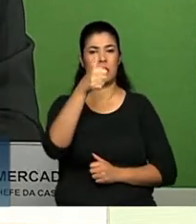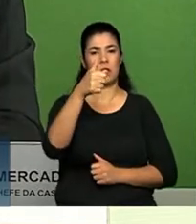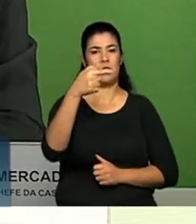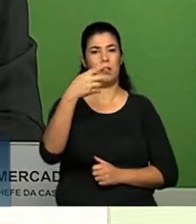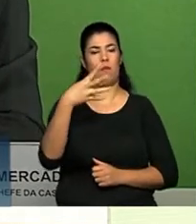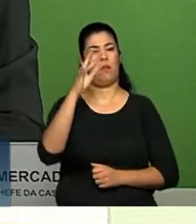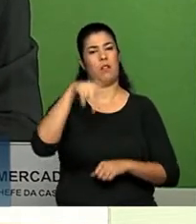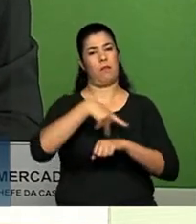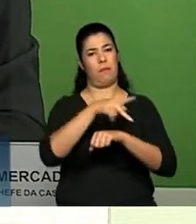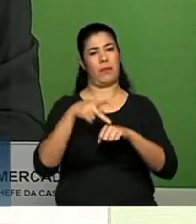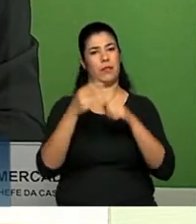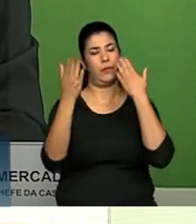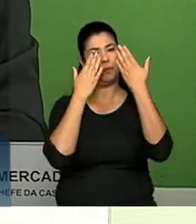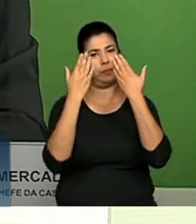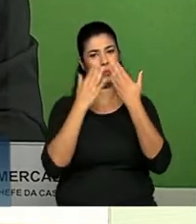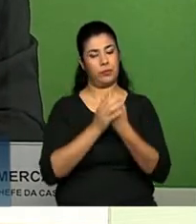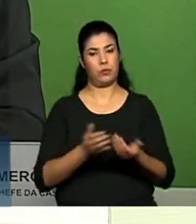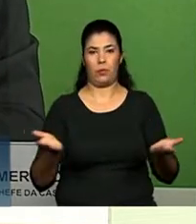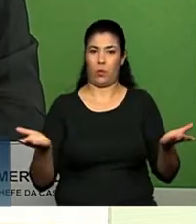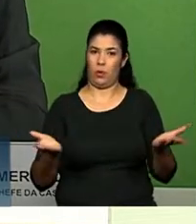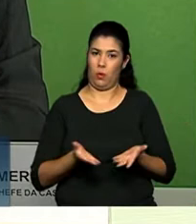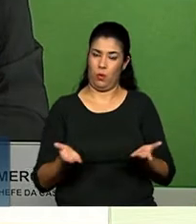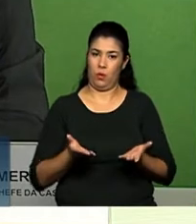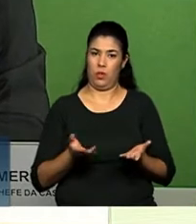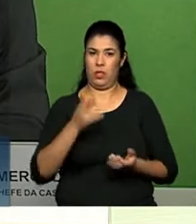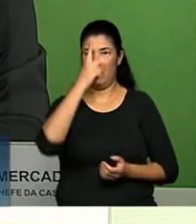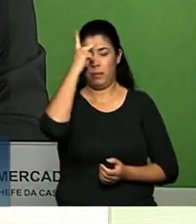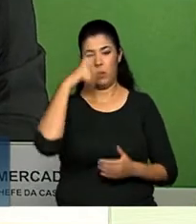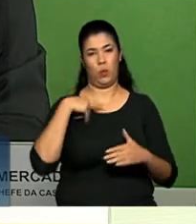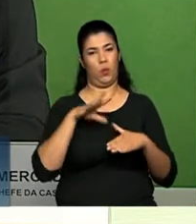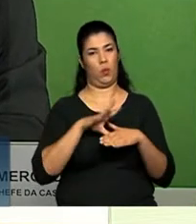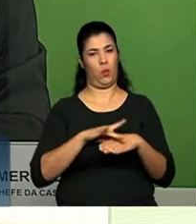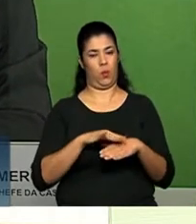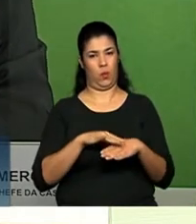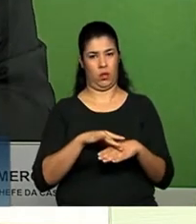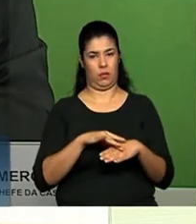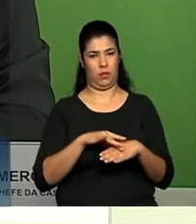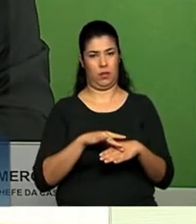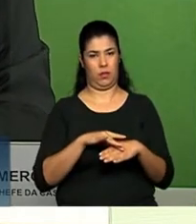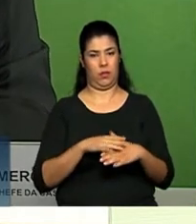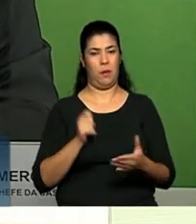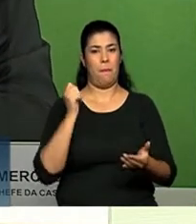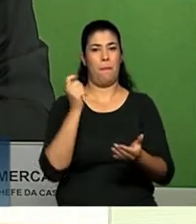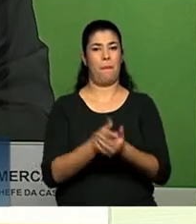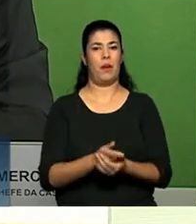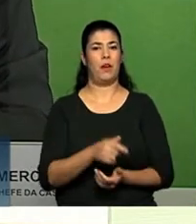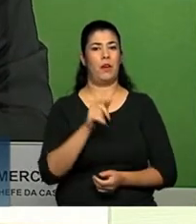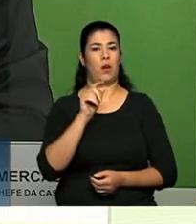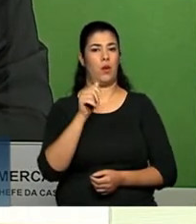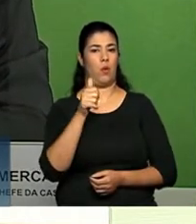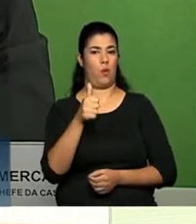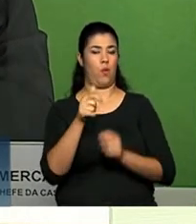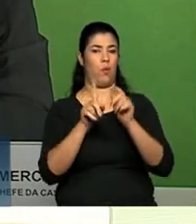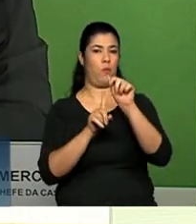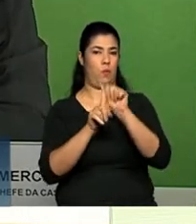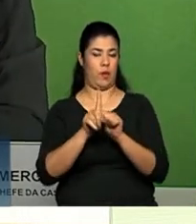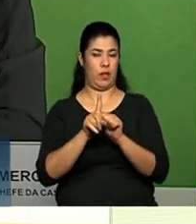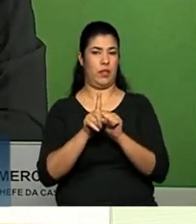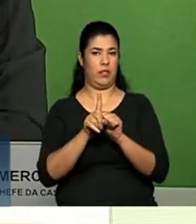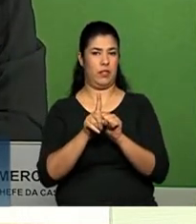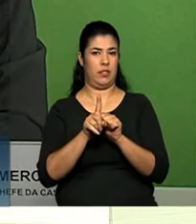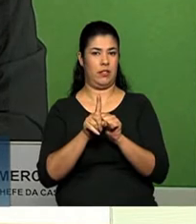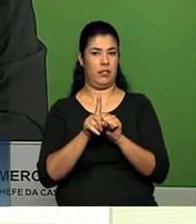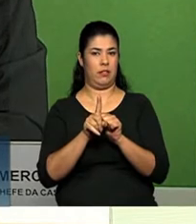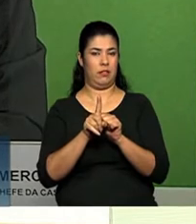hoje, se a pessoa está doente, paga um mês a previdência pelo teto e se casa